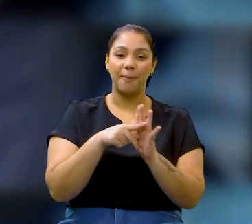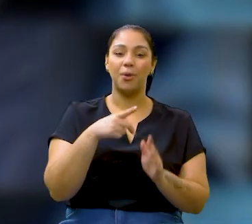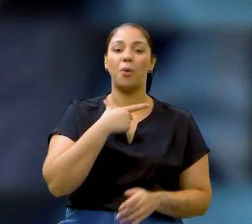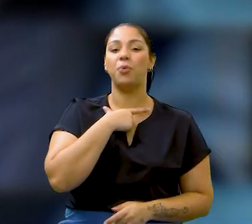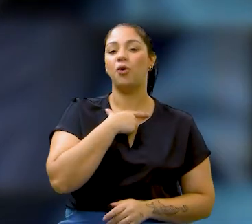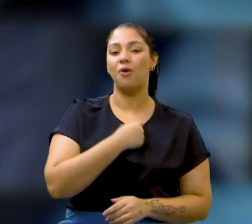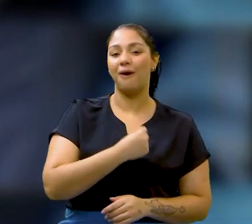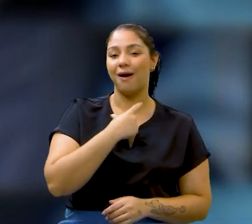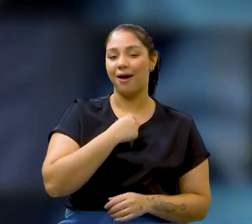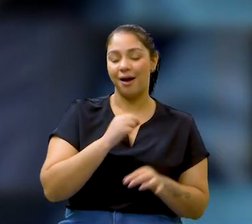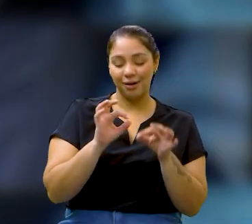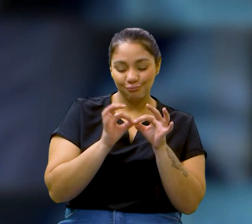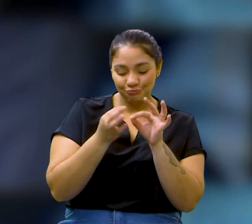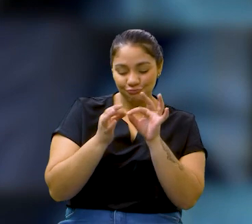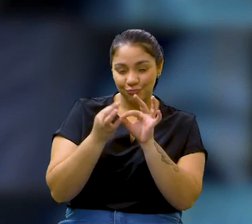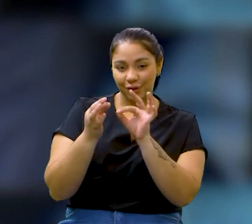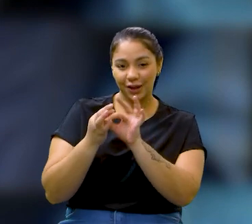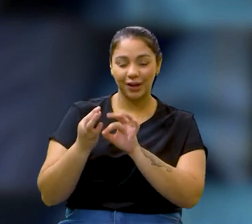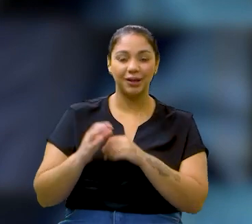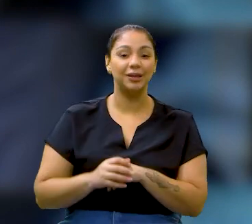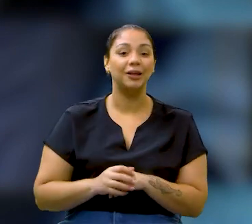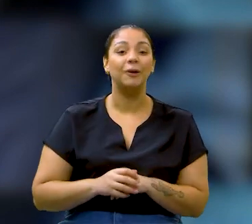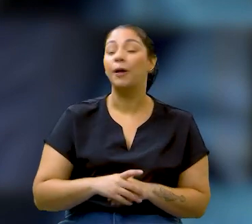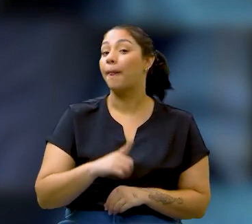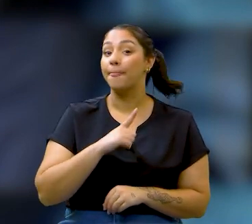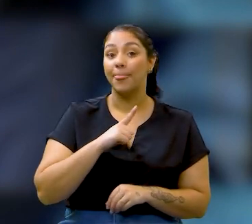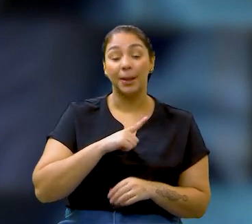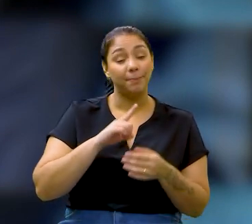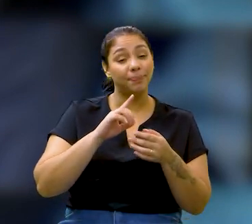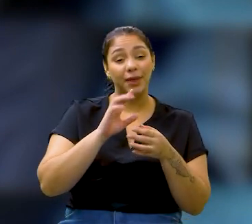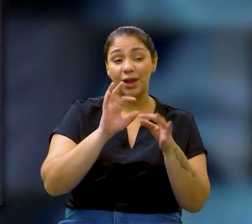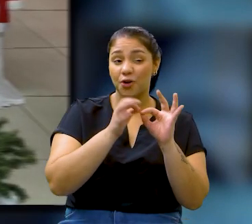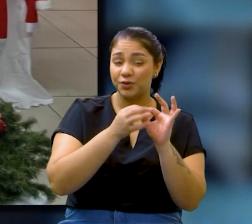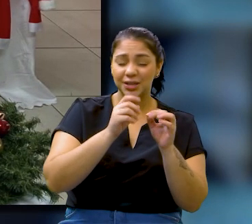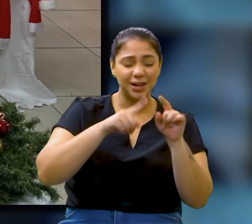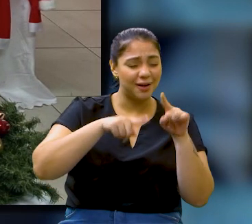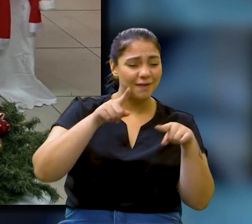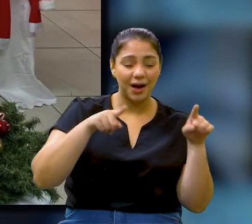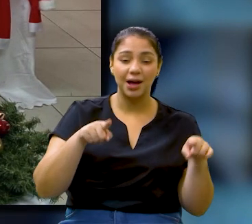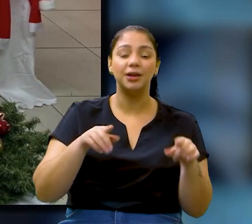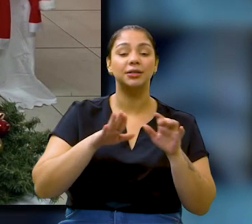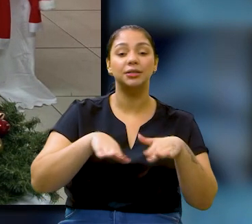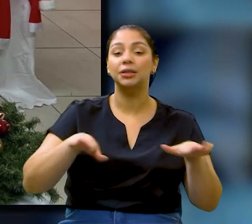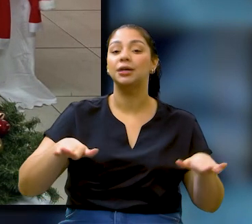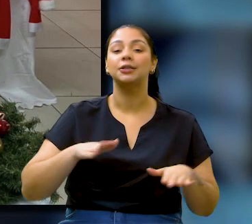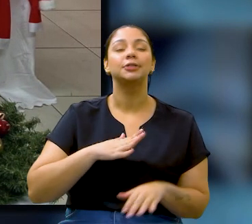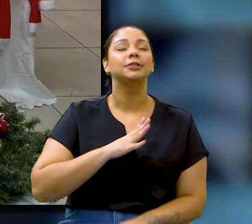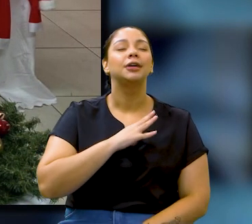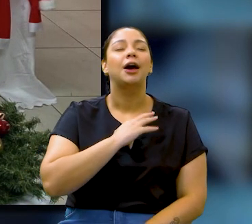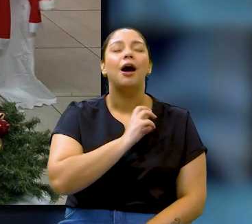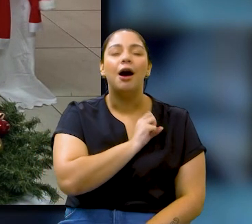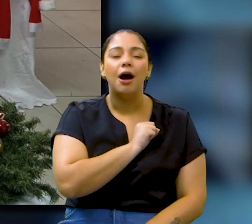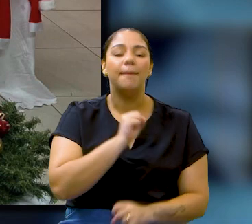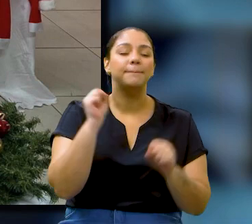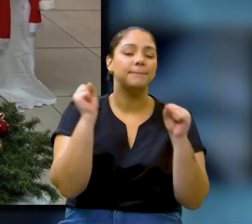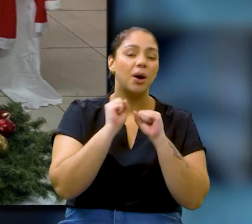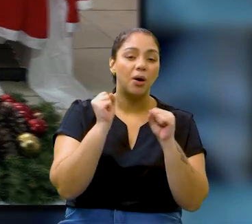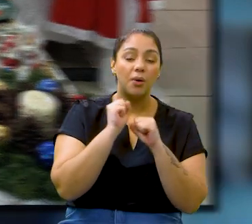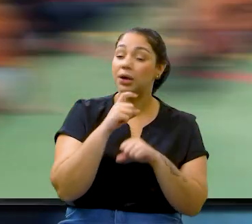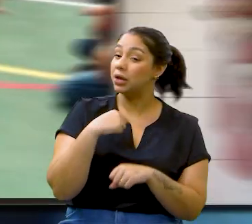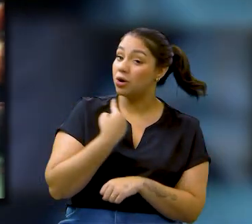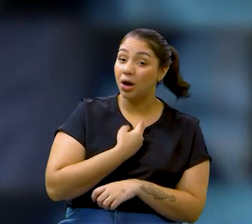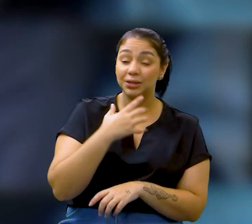bijuteria. Então, as oficinas são muito variadas, né? Mas as crianças gostam muito e a